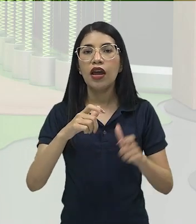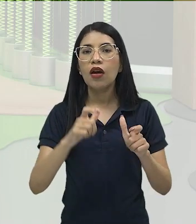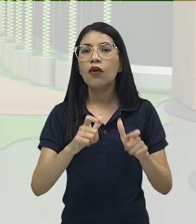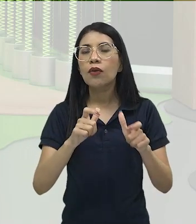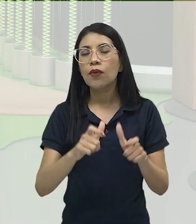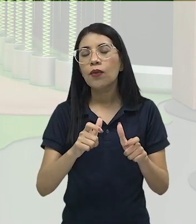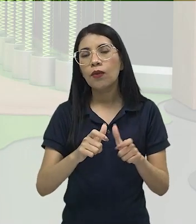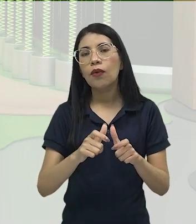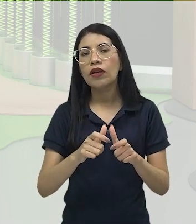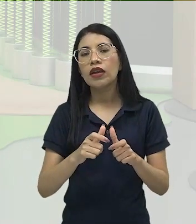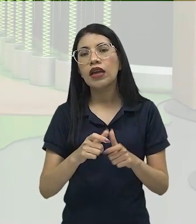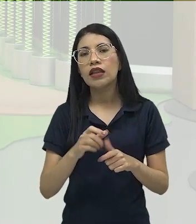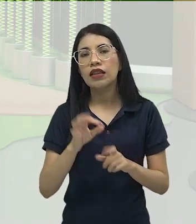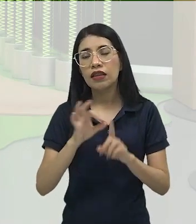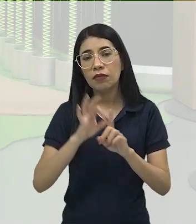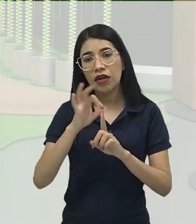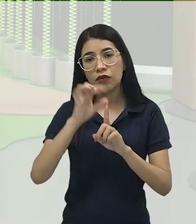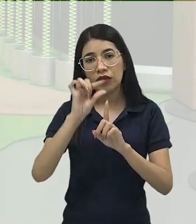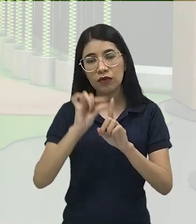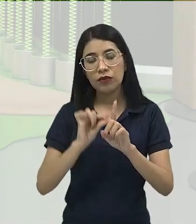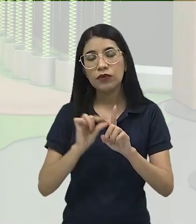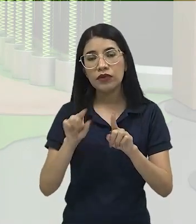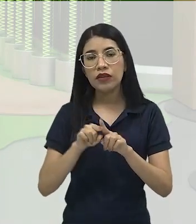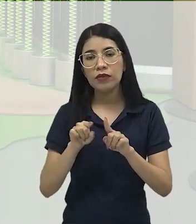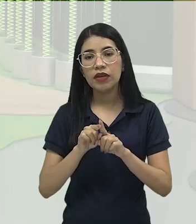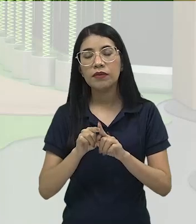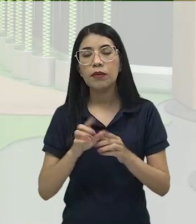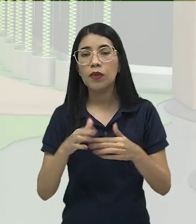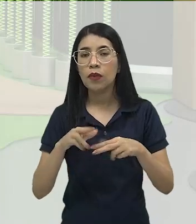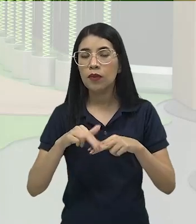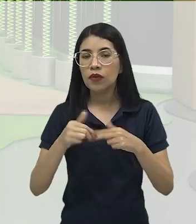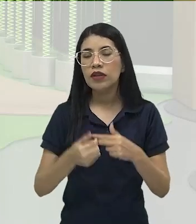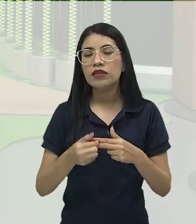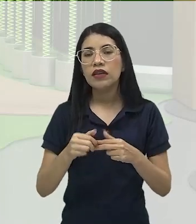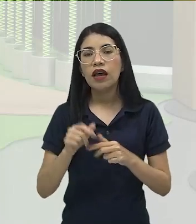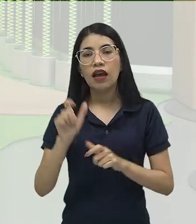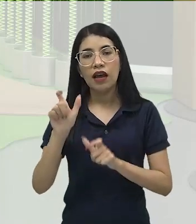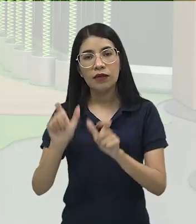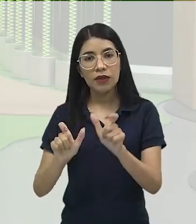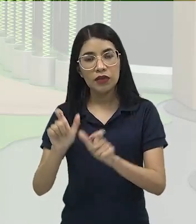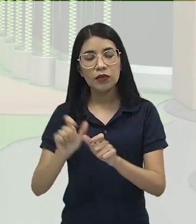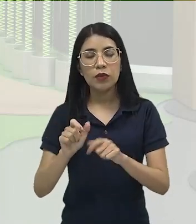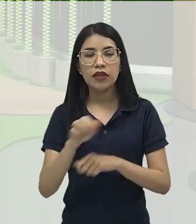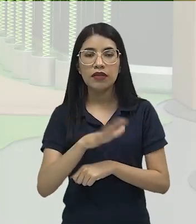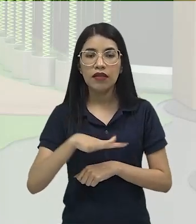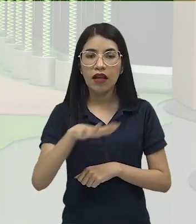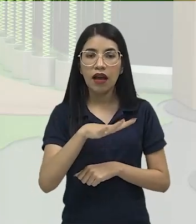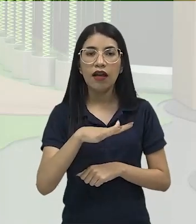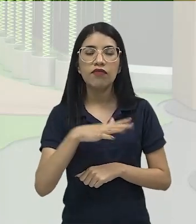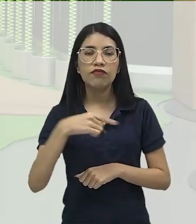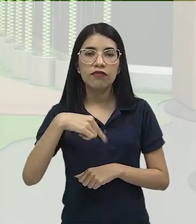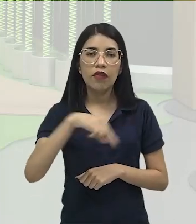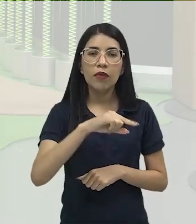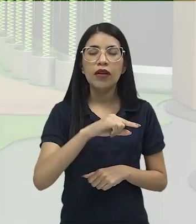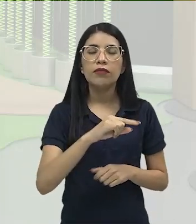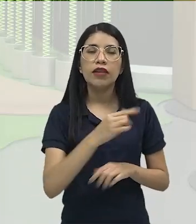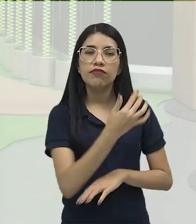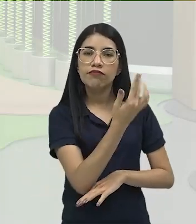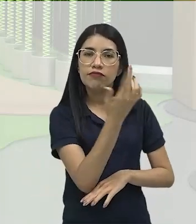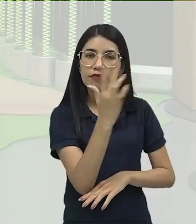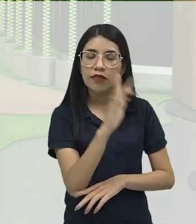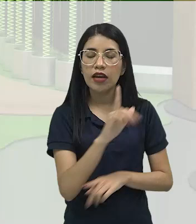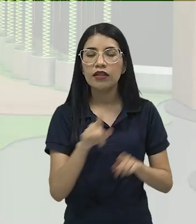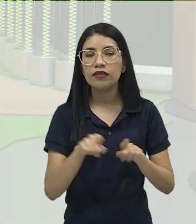lugares mais amenos, as pessoas buscam ficar mais próximas a áreas que têm florestas, a áreas que